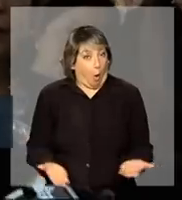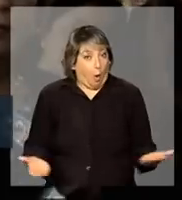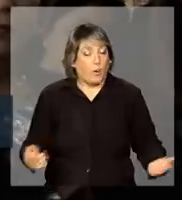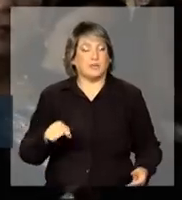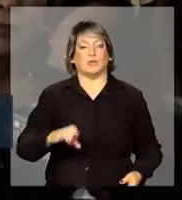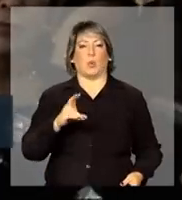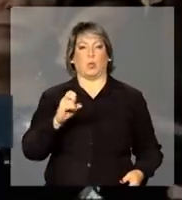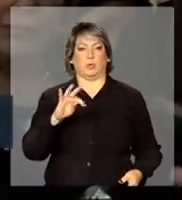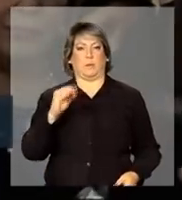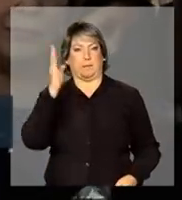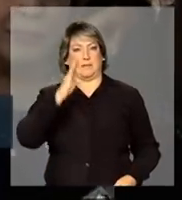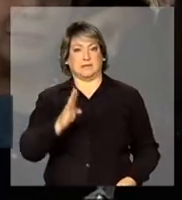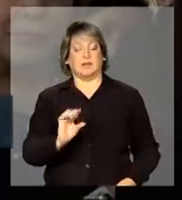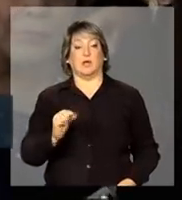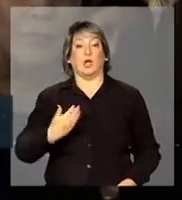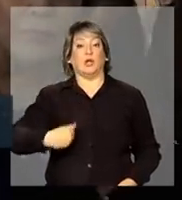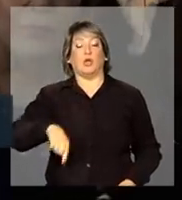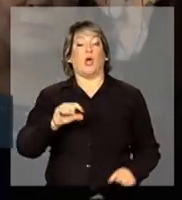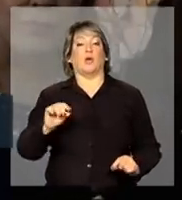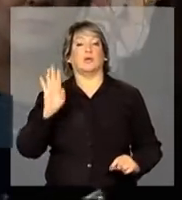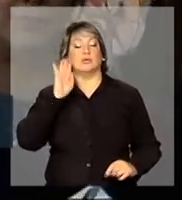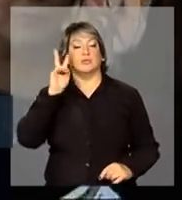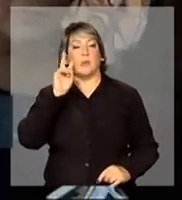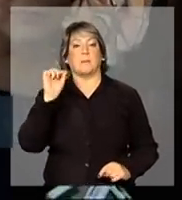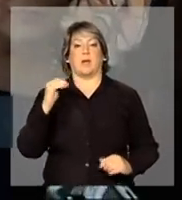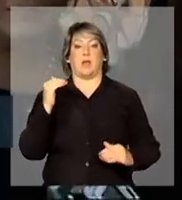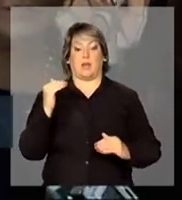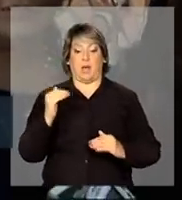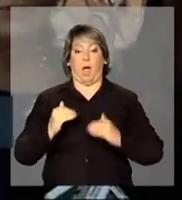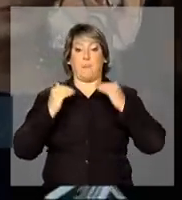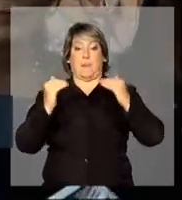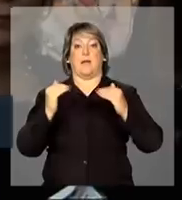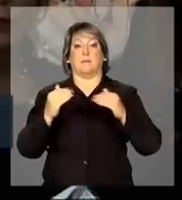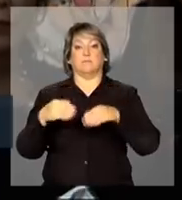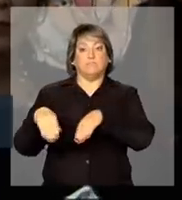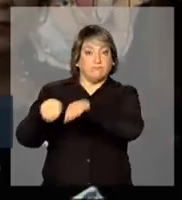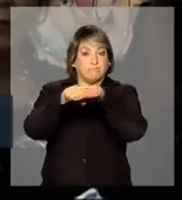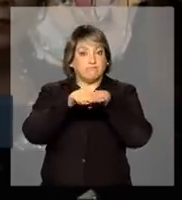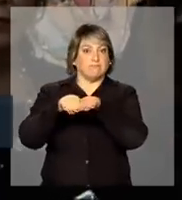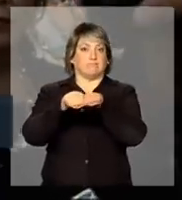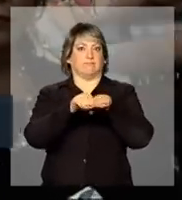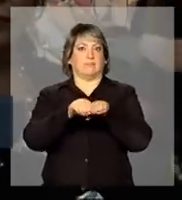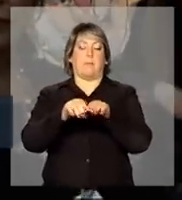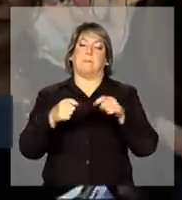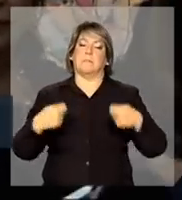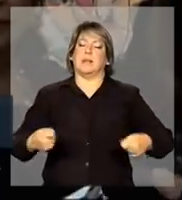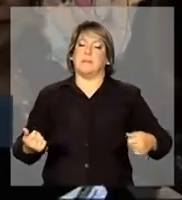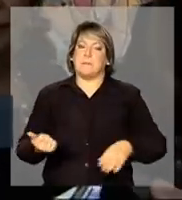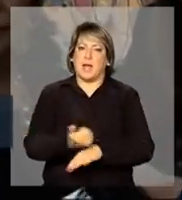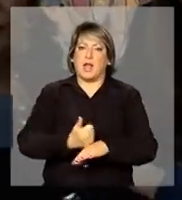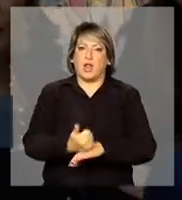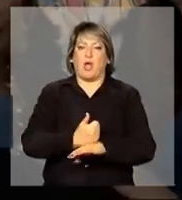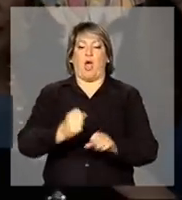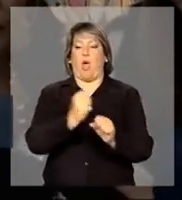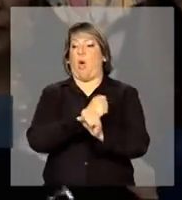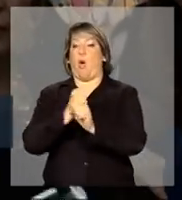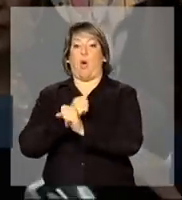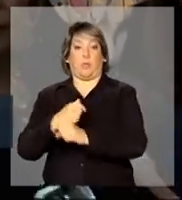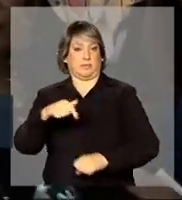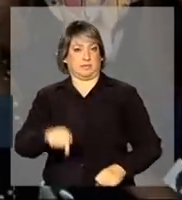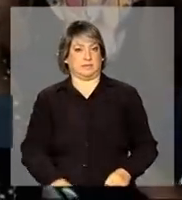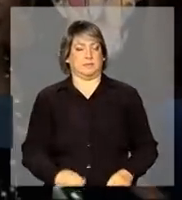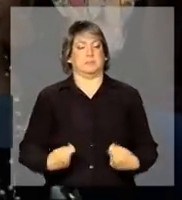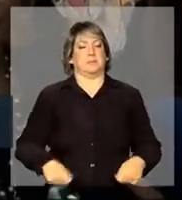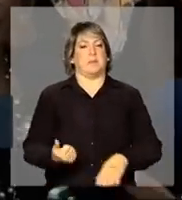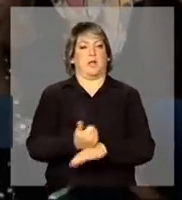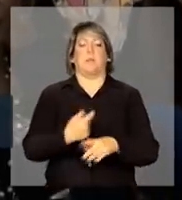Brasil é uma questão do aumento da nossa competitividade. Nós temos de melhorar as condições da nossa infraestrutura. Por que nós